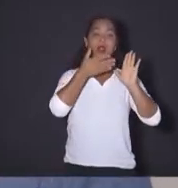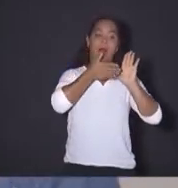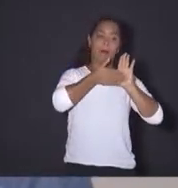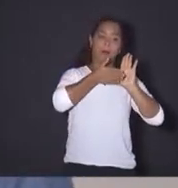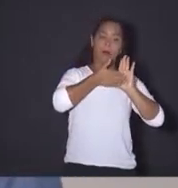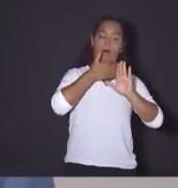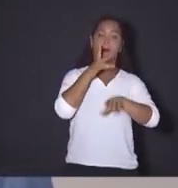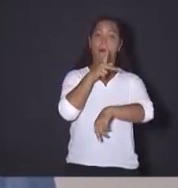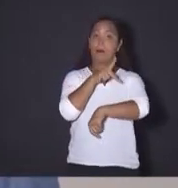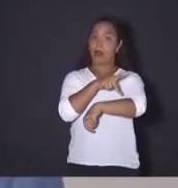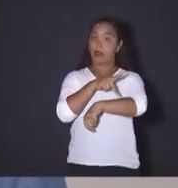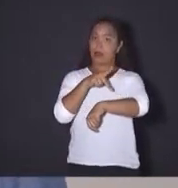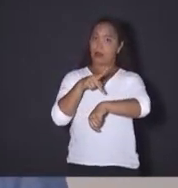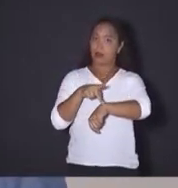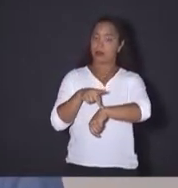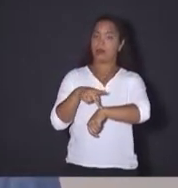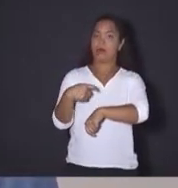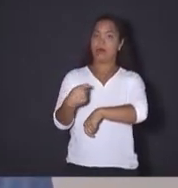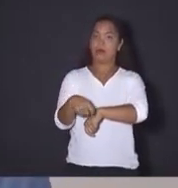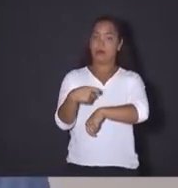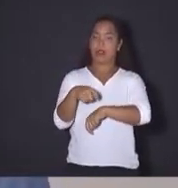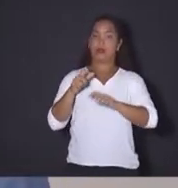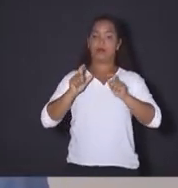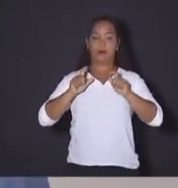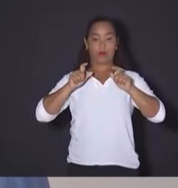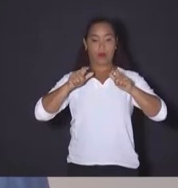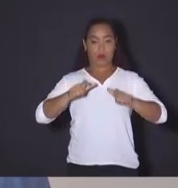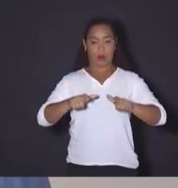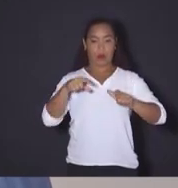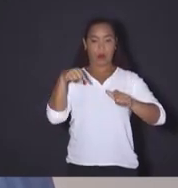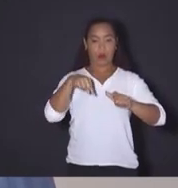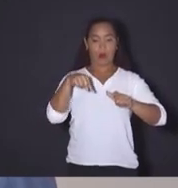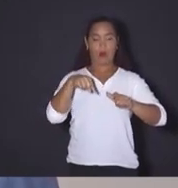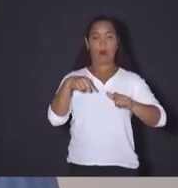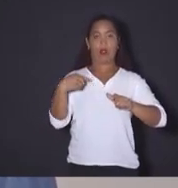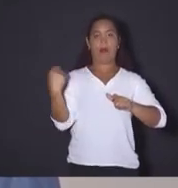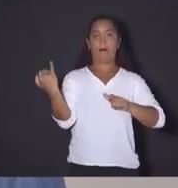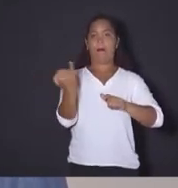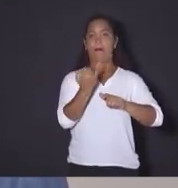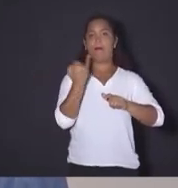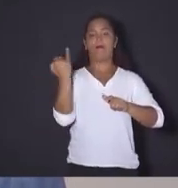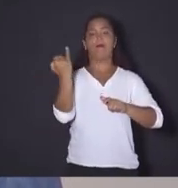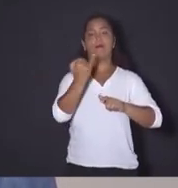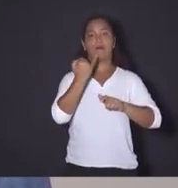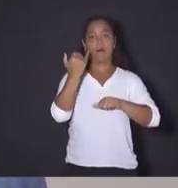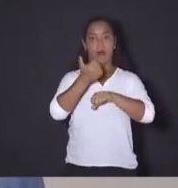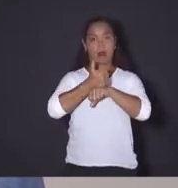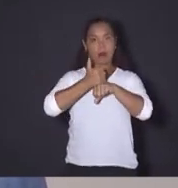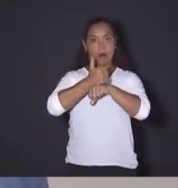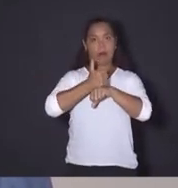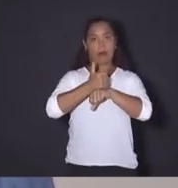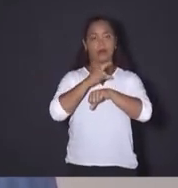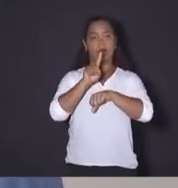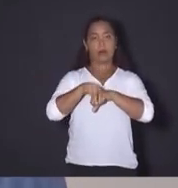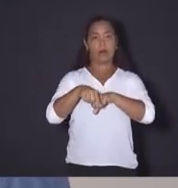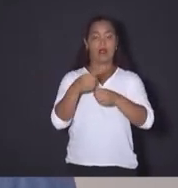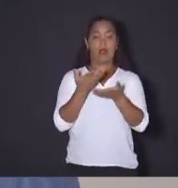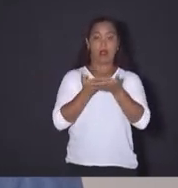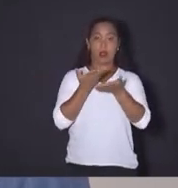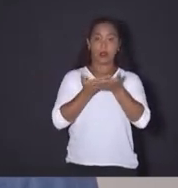pedagógicas que considerem o lugar deste ator fundamental no processo de formação